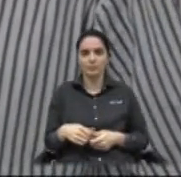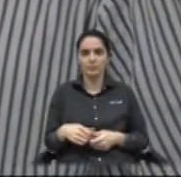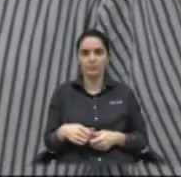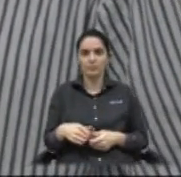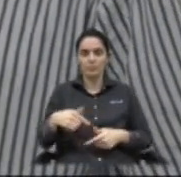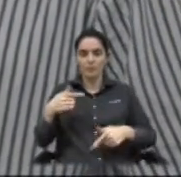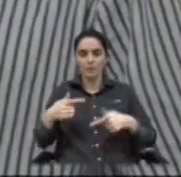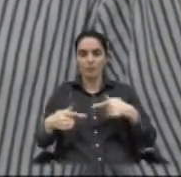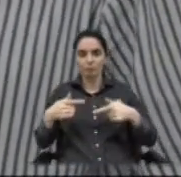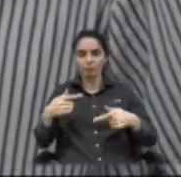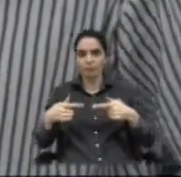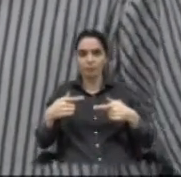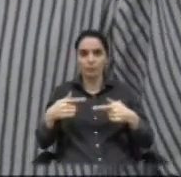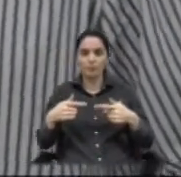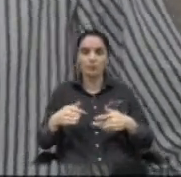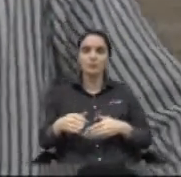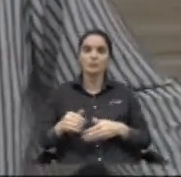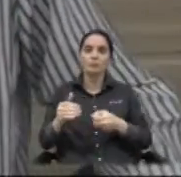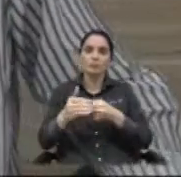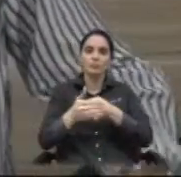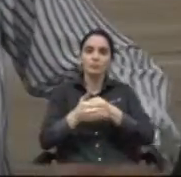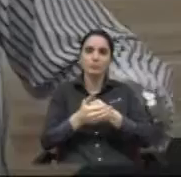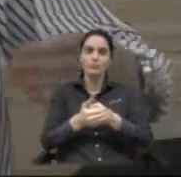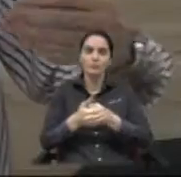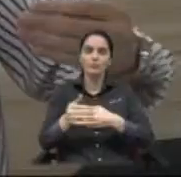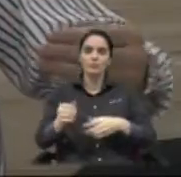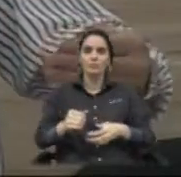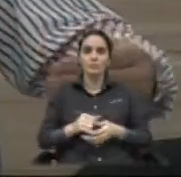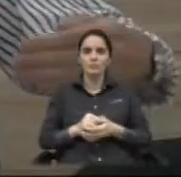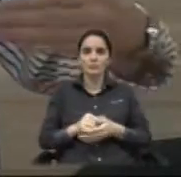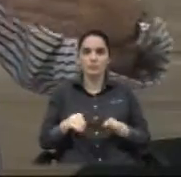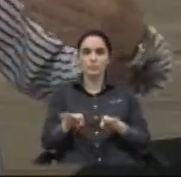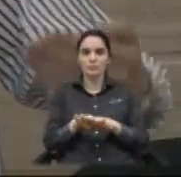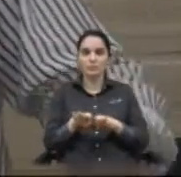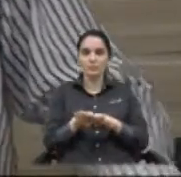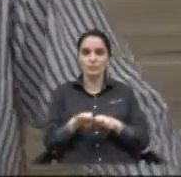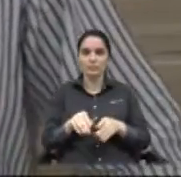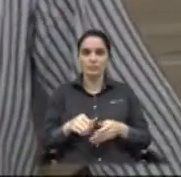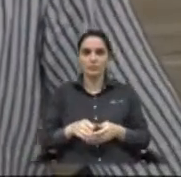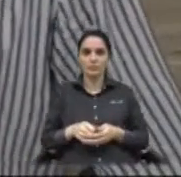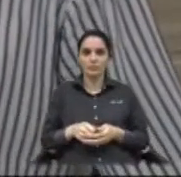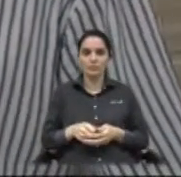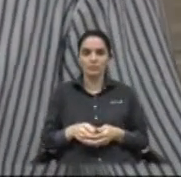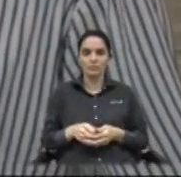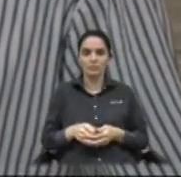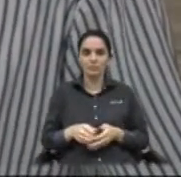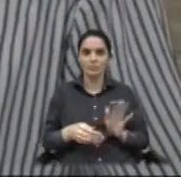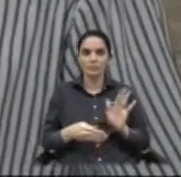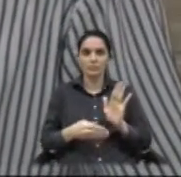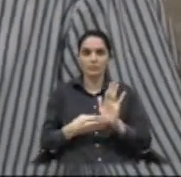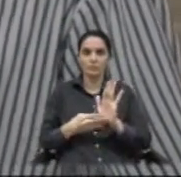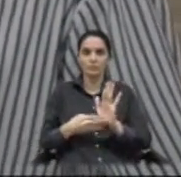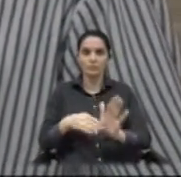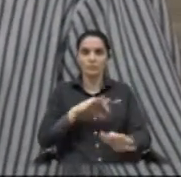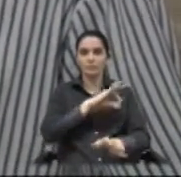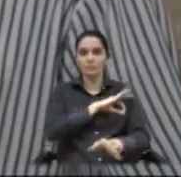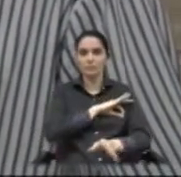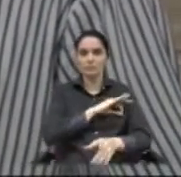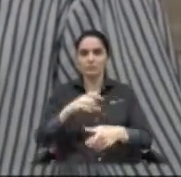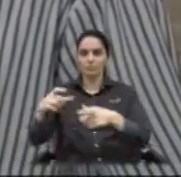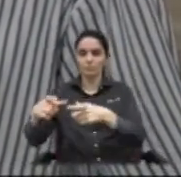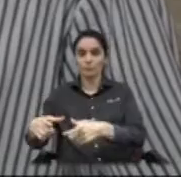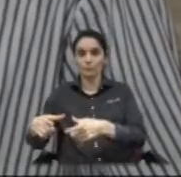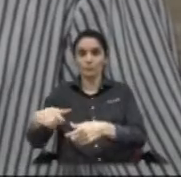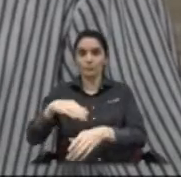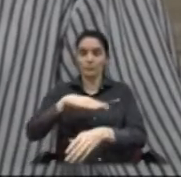nós possamos fazer a defesa e até mesmo enviar o contingente policial para aqueles locais. Quais são as idades,